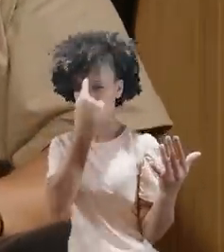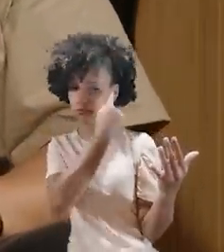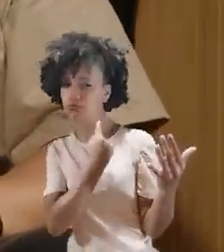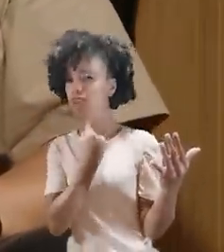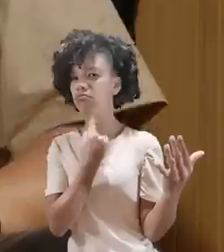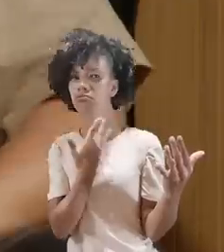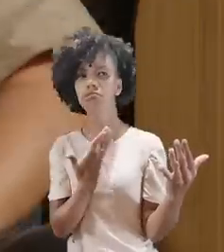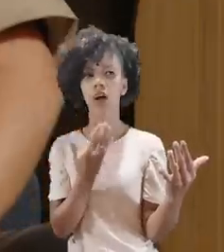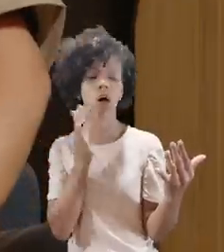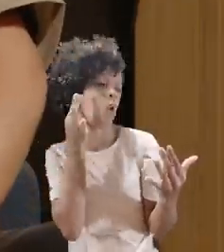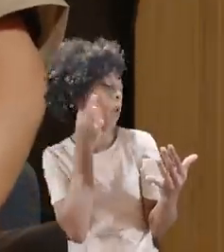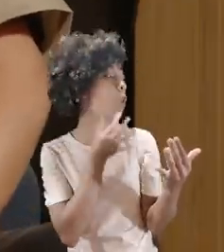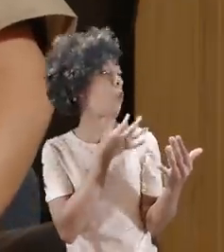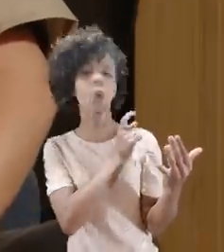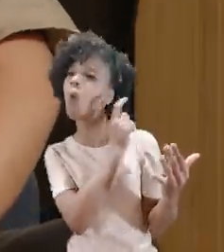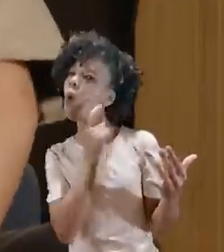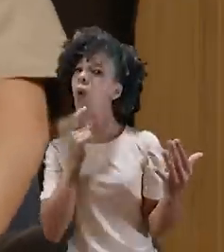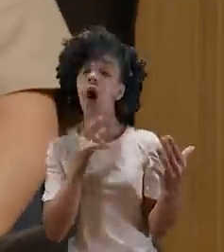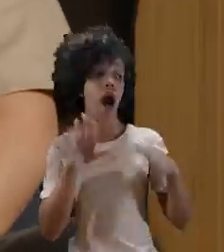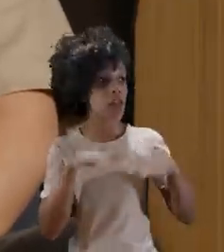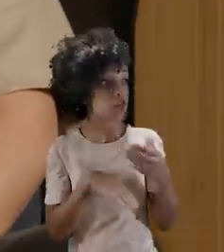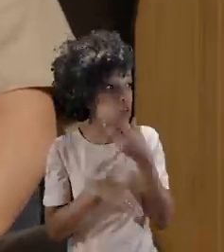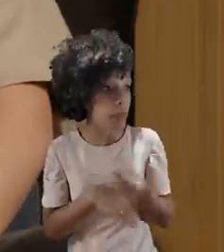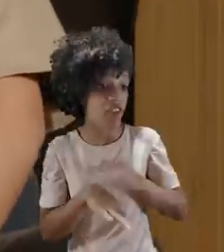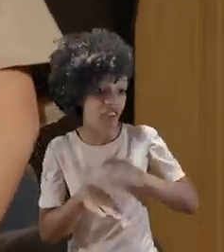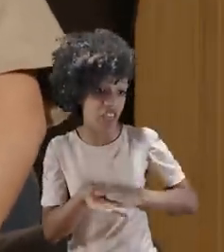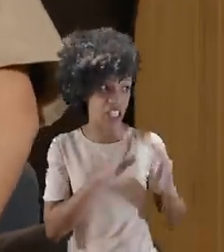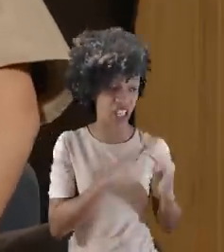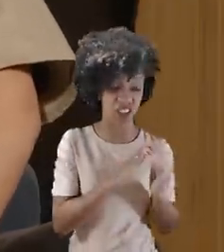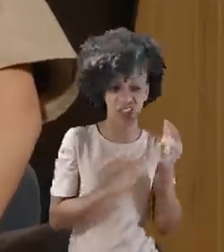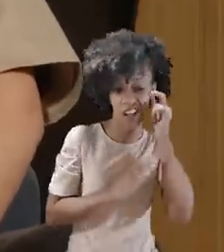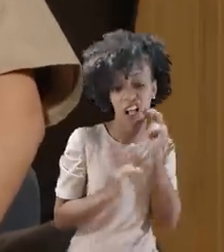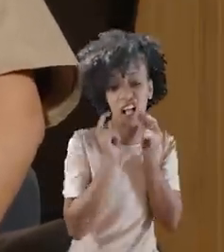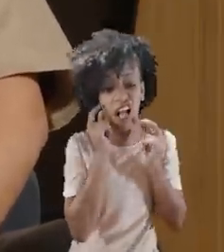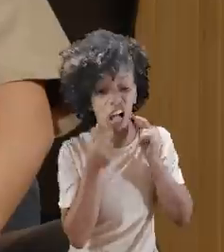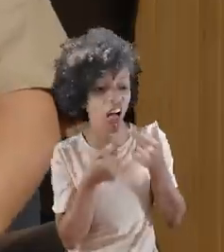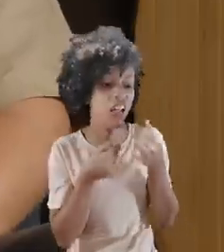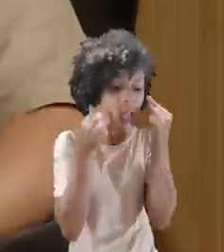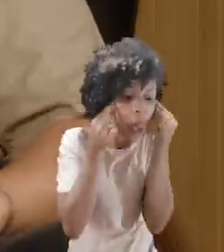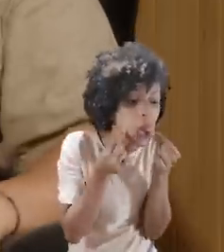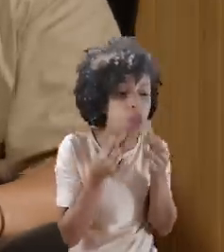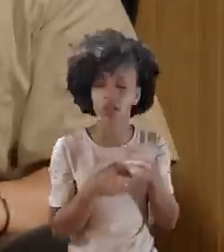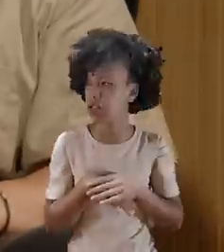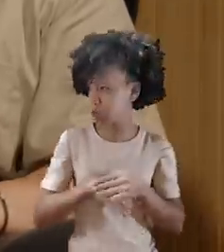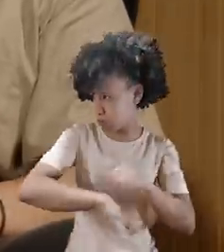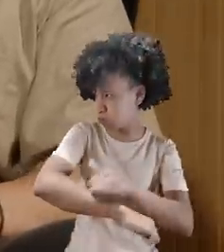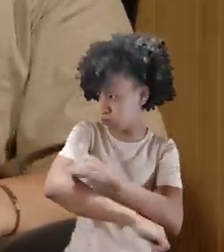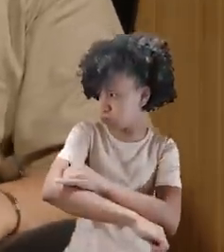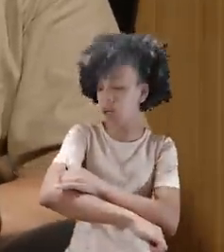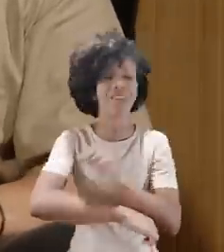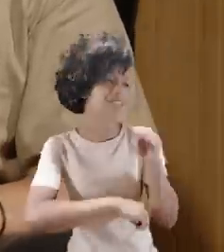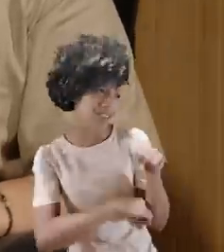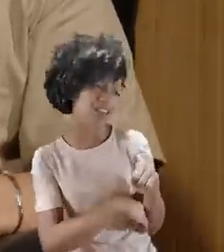ver uma linha bem marcada aqui presente da minha barba Sempre ligado Às vezes o homem faz em casa ou faz um negócio aqui faz uma coisa muito fina e se engorda o